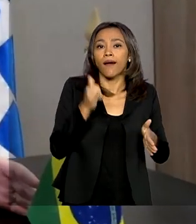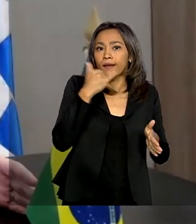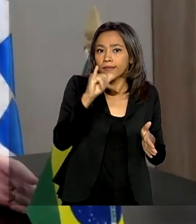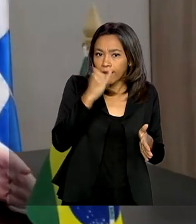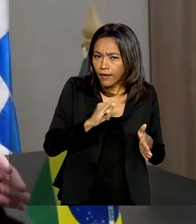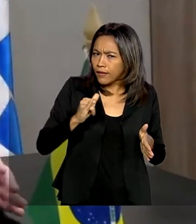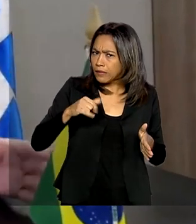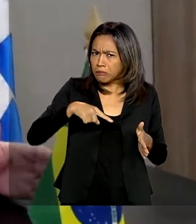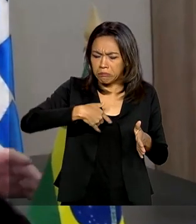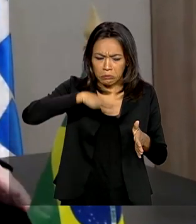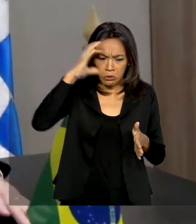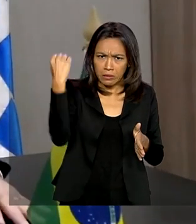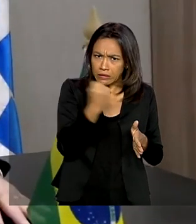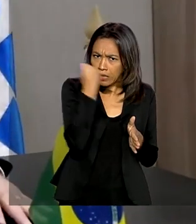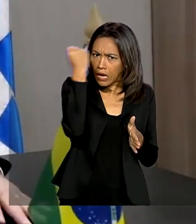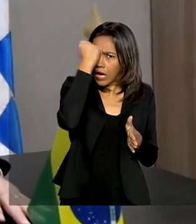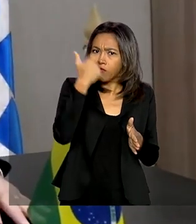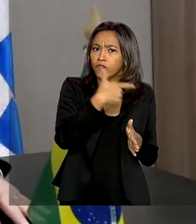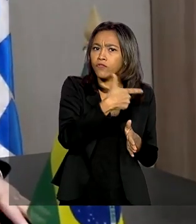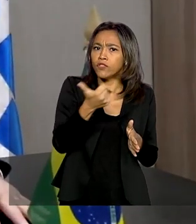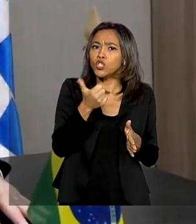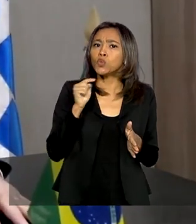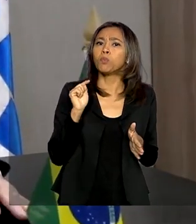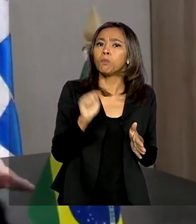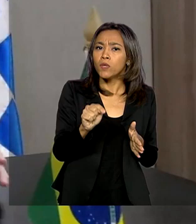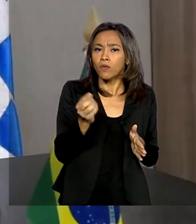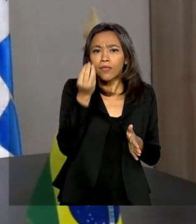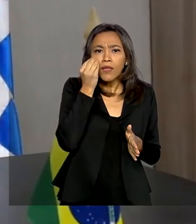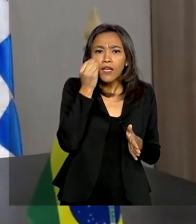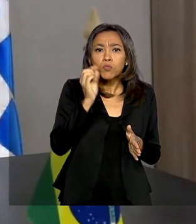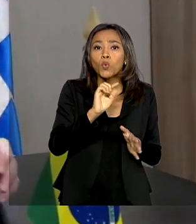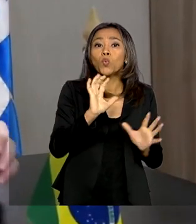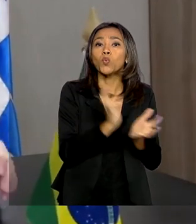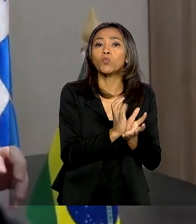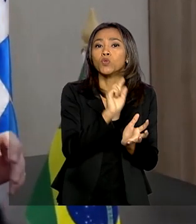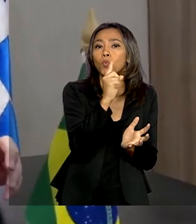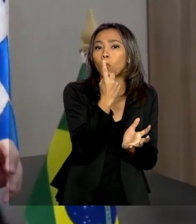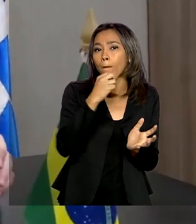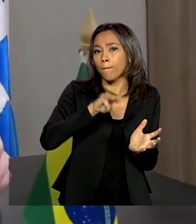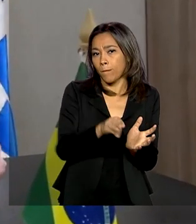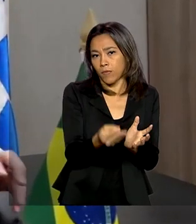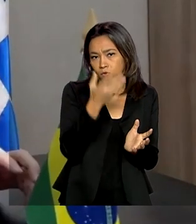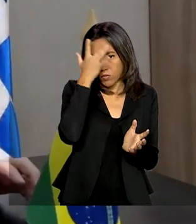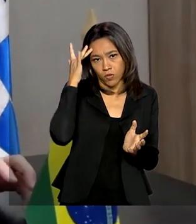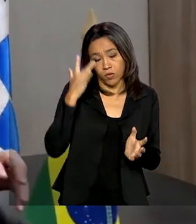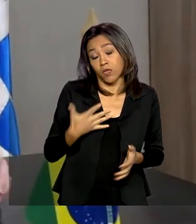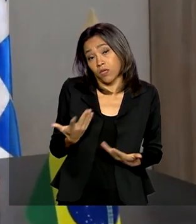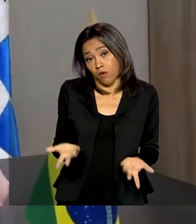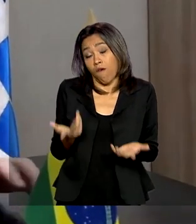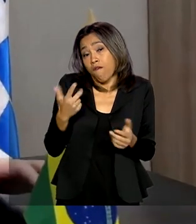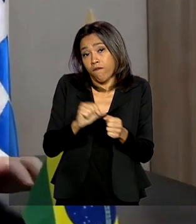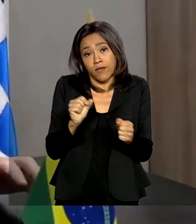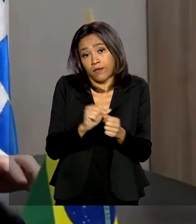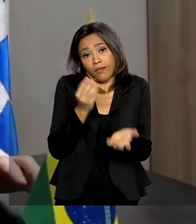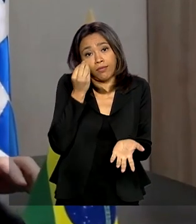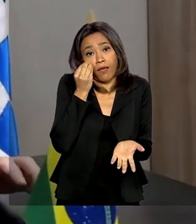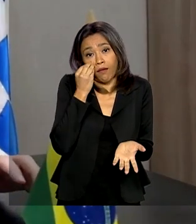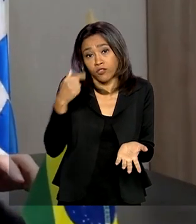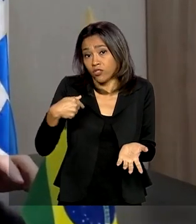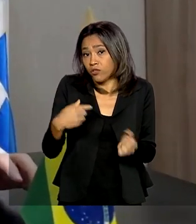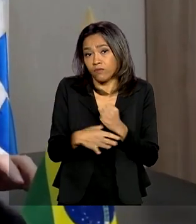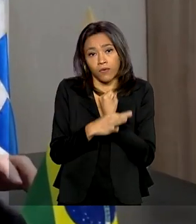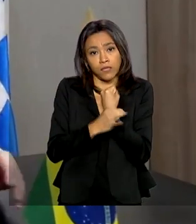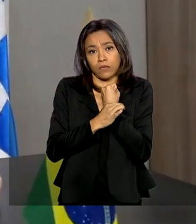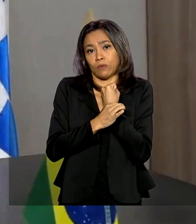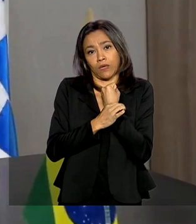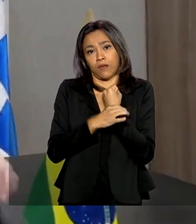uma situação muito mais crítica, tem 21 mil testes por milhão de pessoas. Então, o simples fato de você fazer testes também não é isso que vai garantir